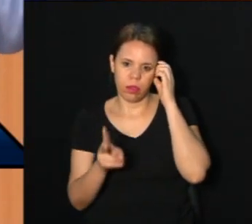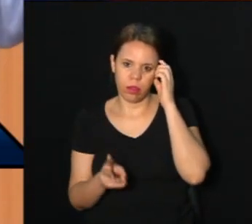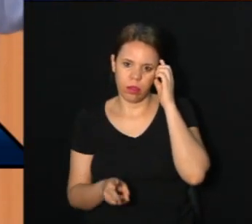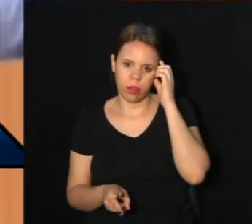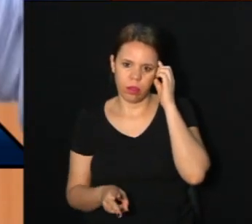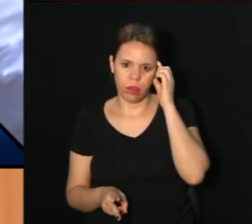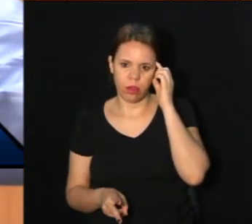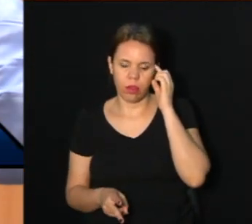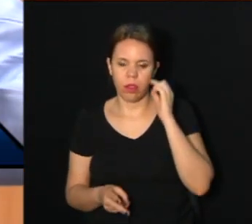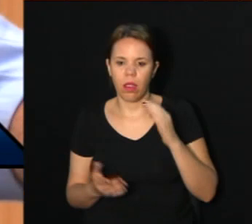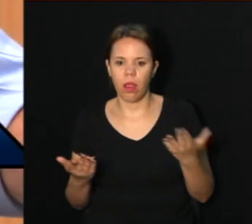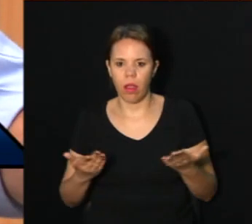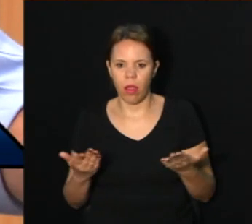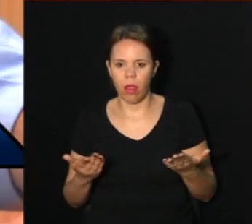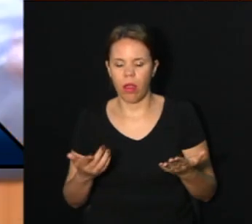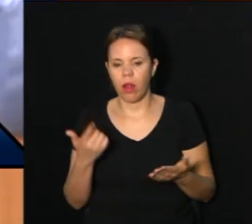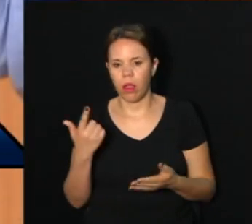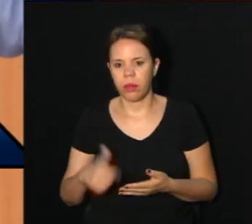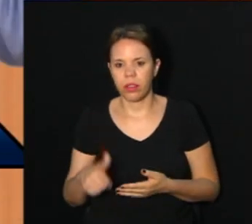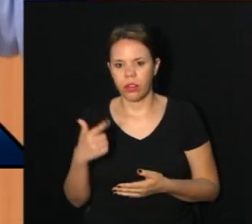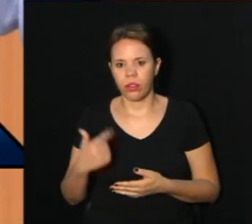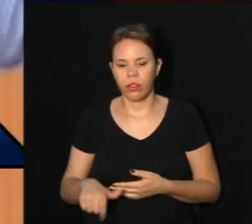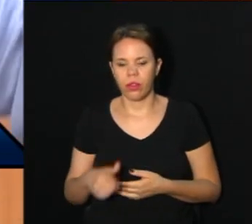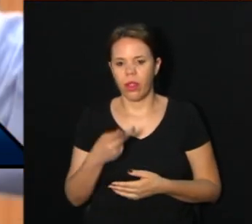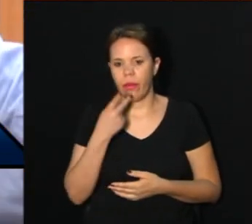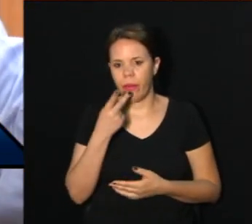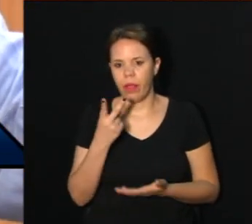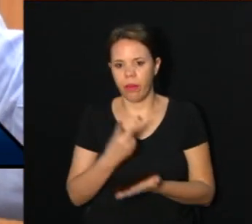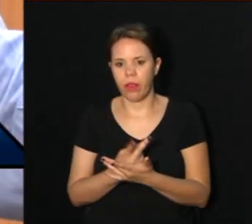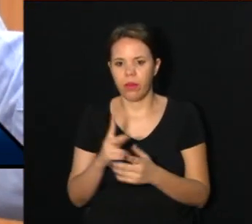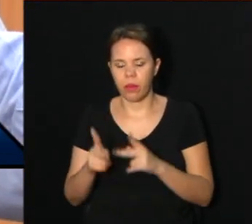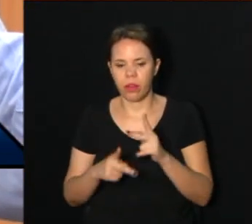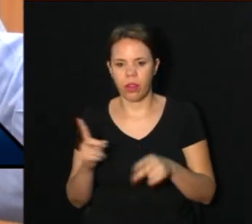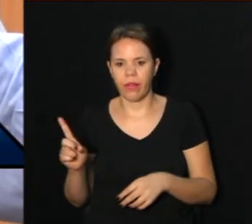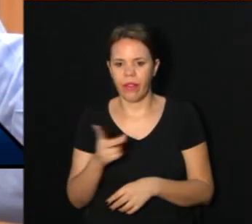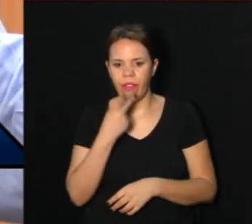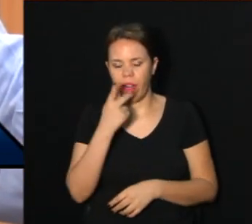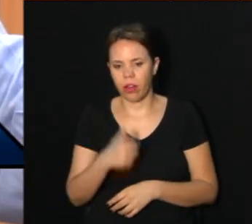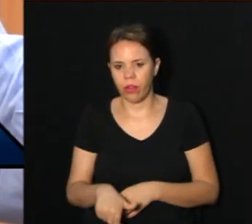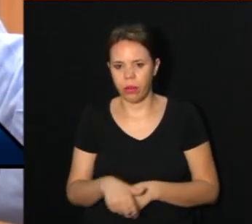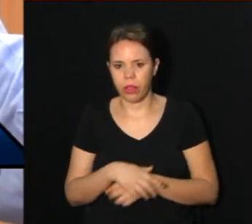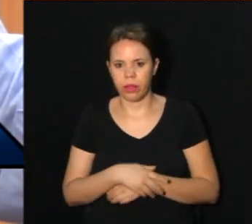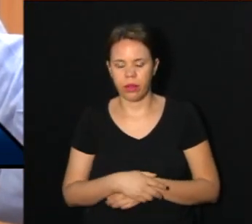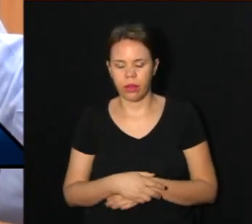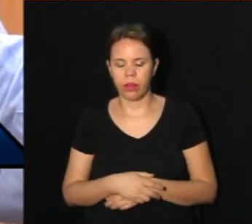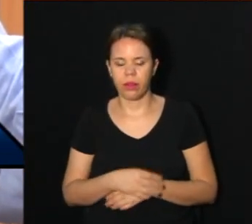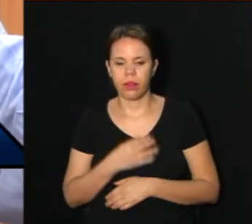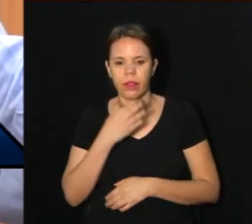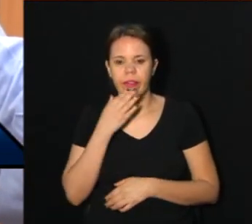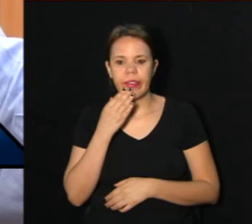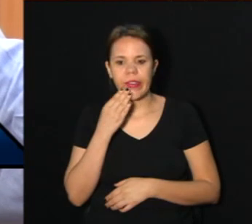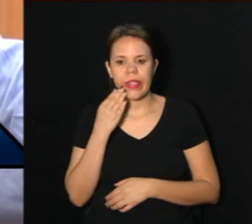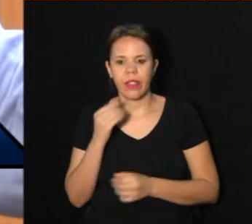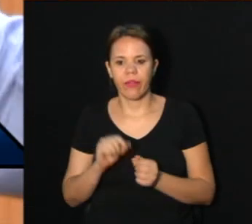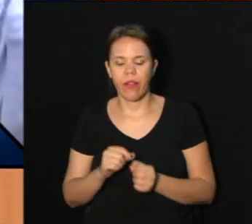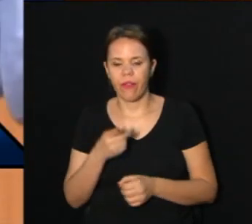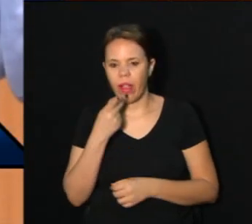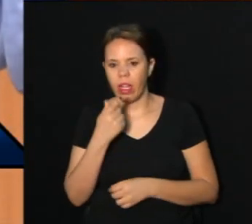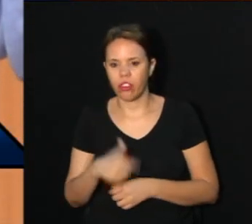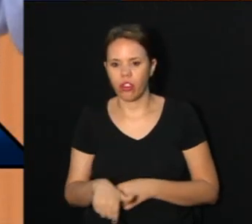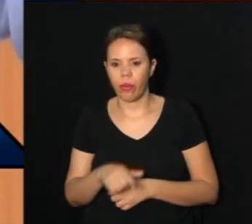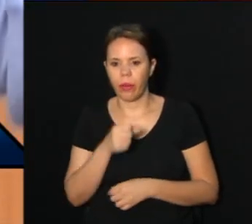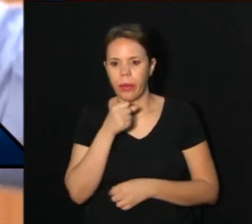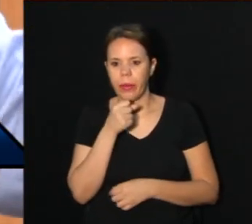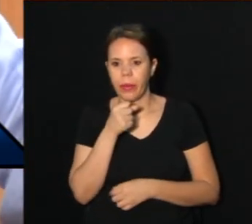agora, como é repetitivo, as pessoas que vão falar novamente, vai novamente fazer uso da palavra, eu vou